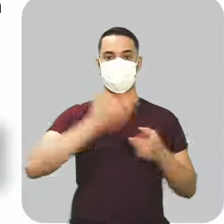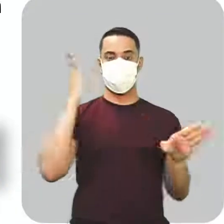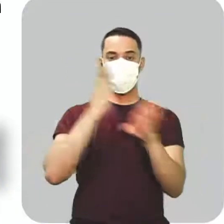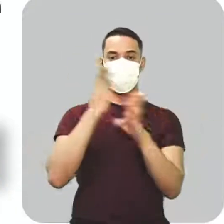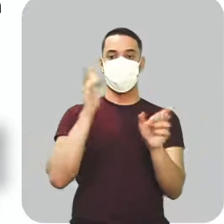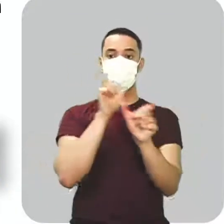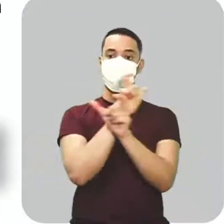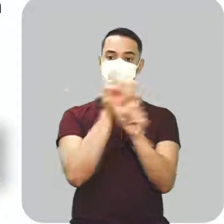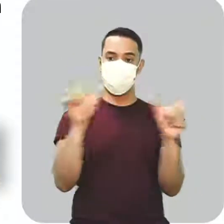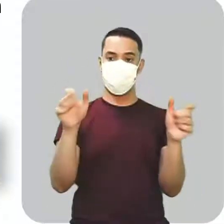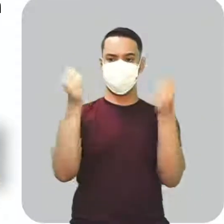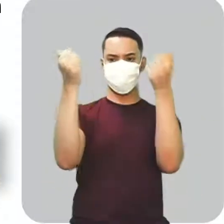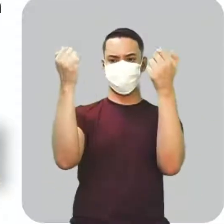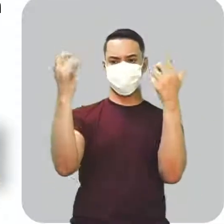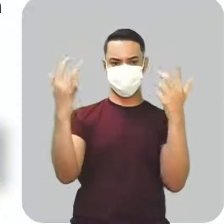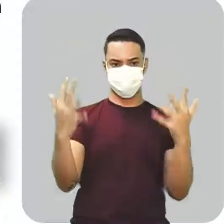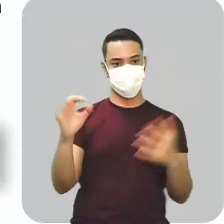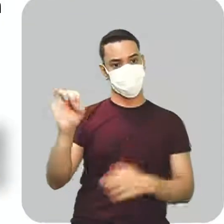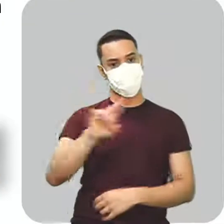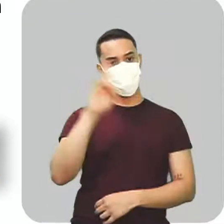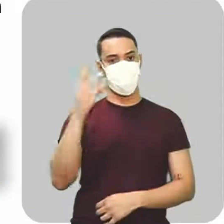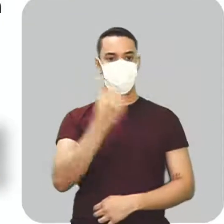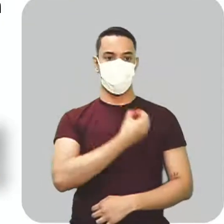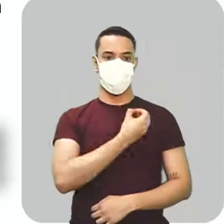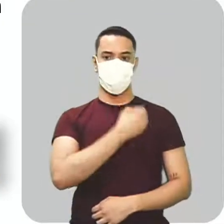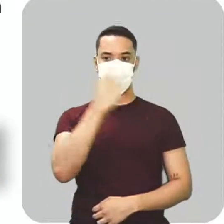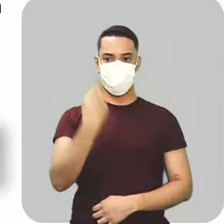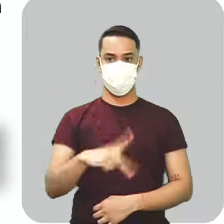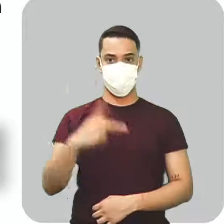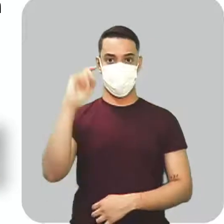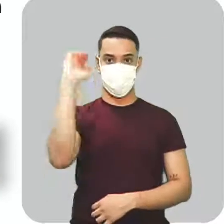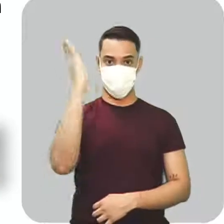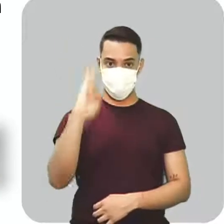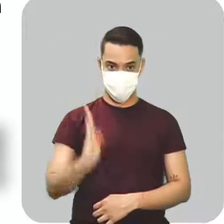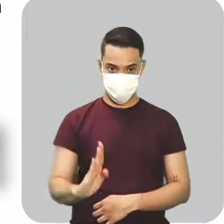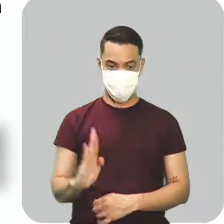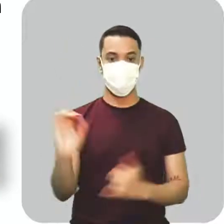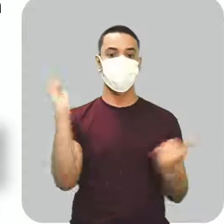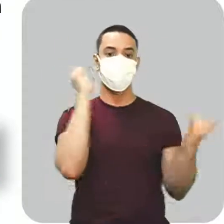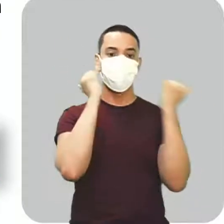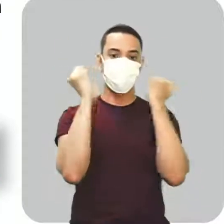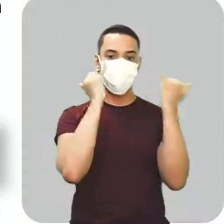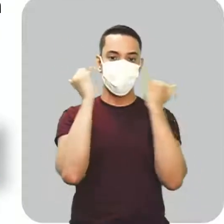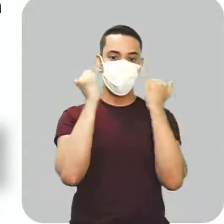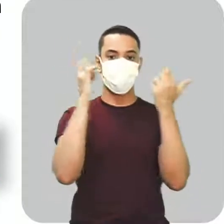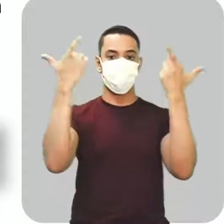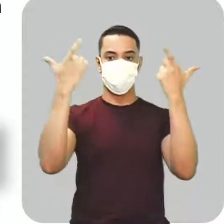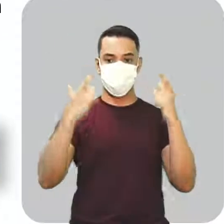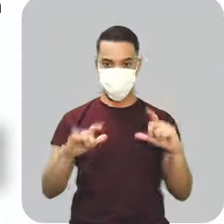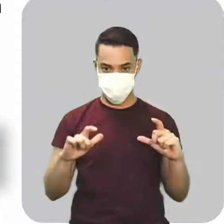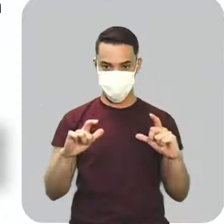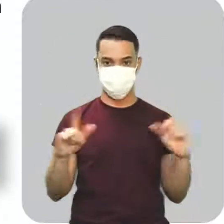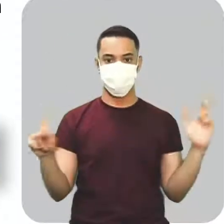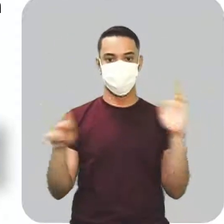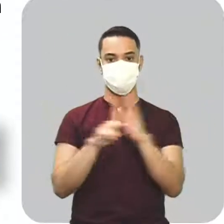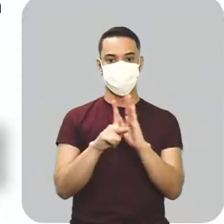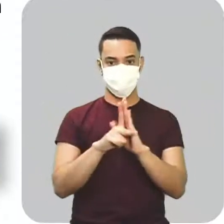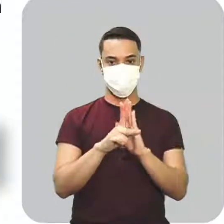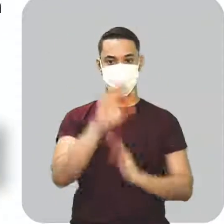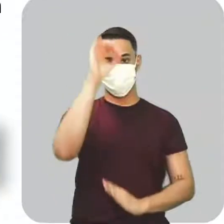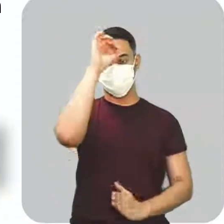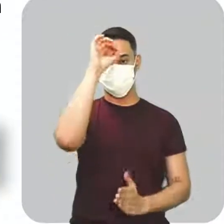de palavras ou números no Brasil. O dado é do indicador de